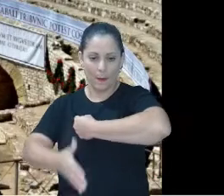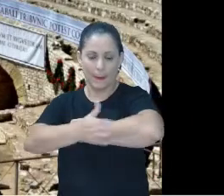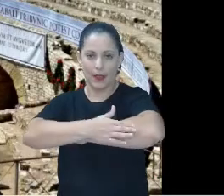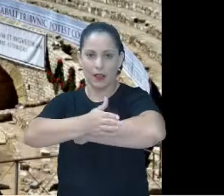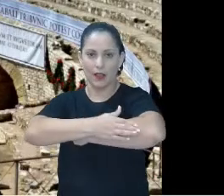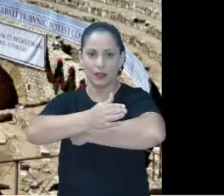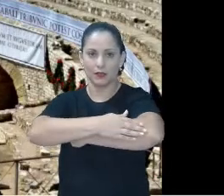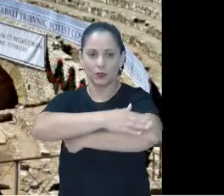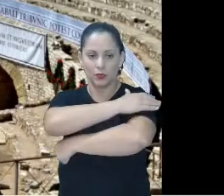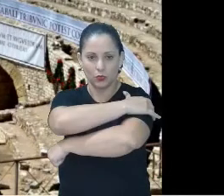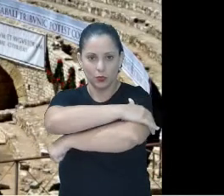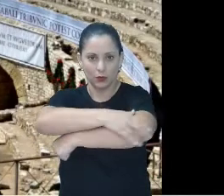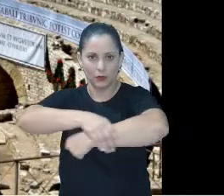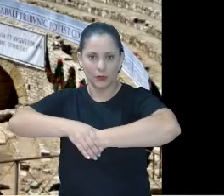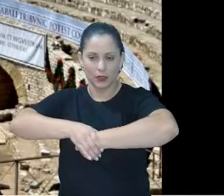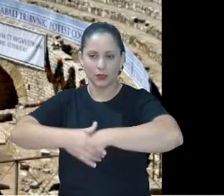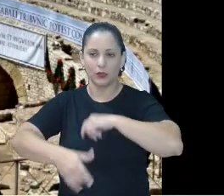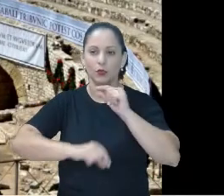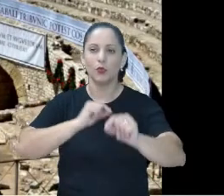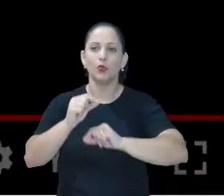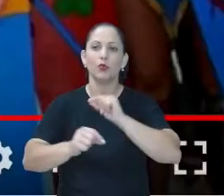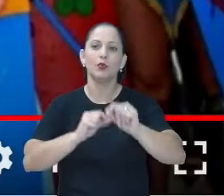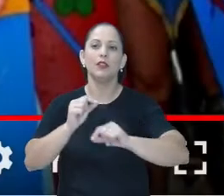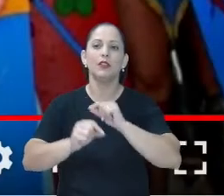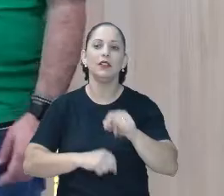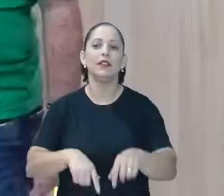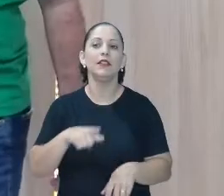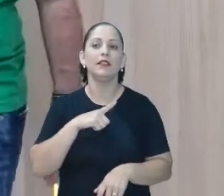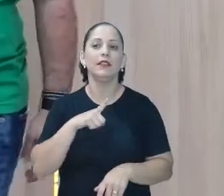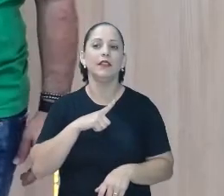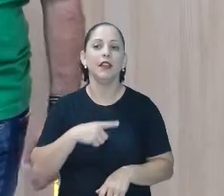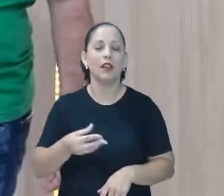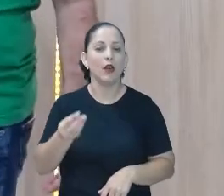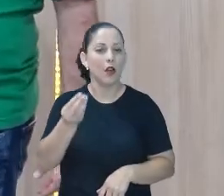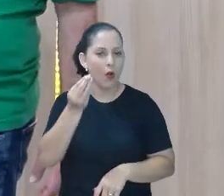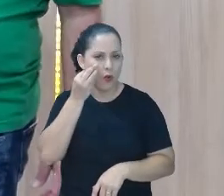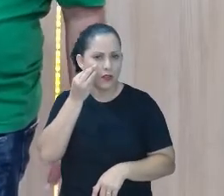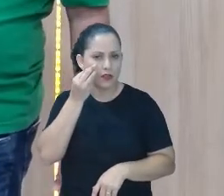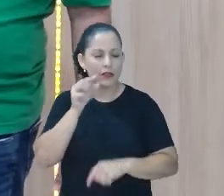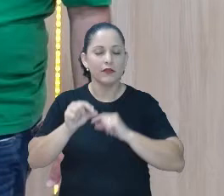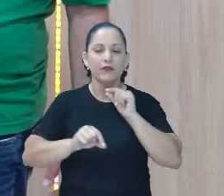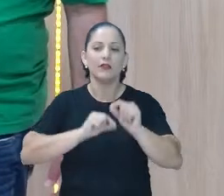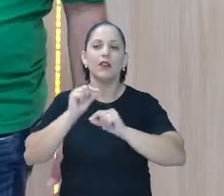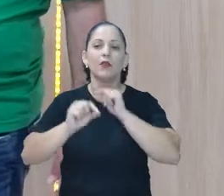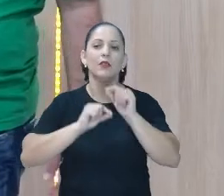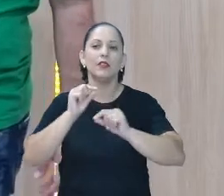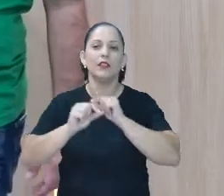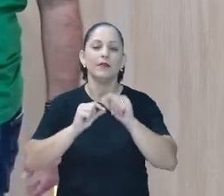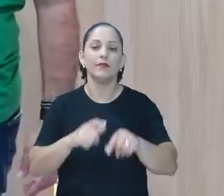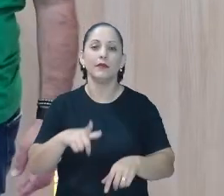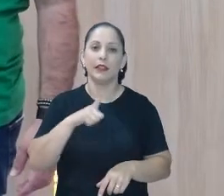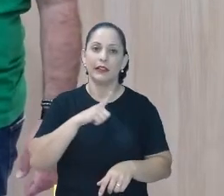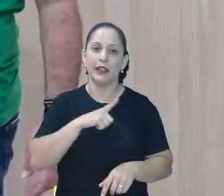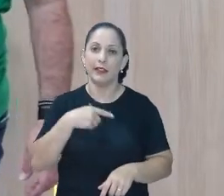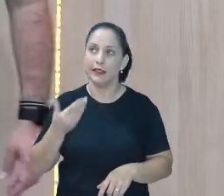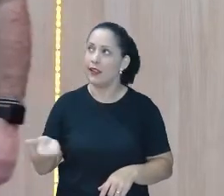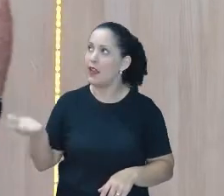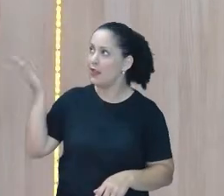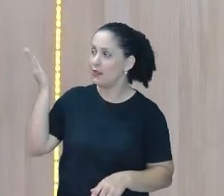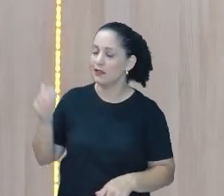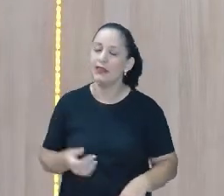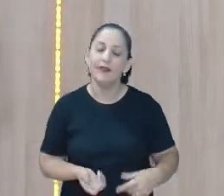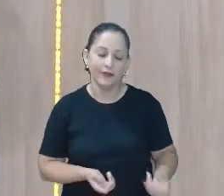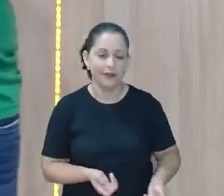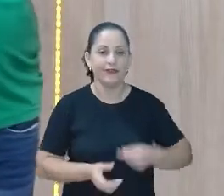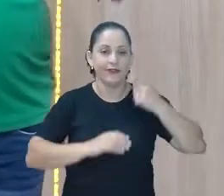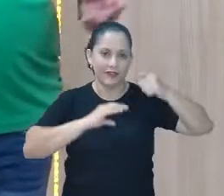né? Então, o que é que a gente observa aí? A gente tem aí, certo, um vídeo que